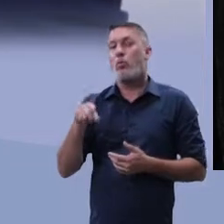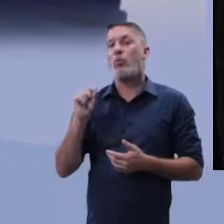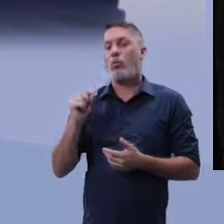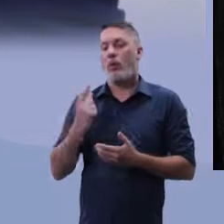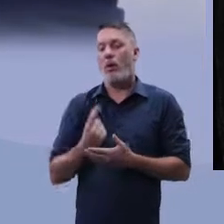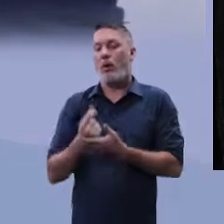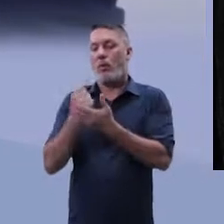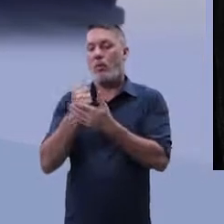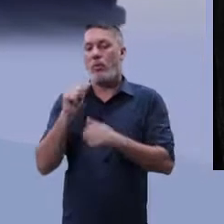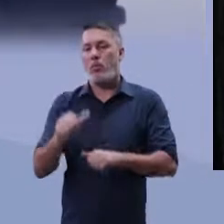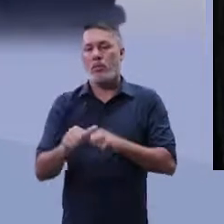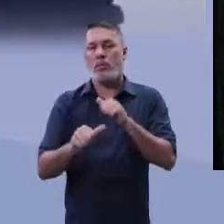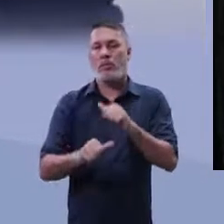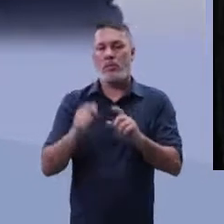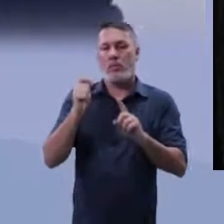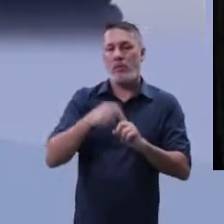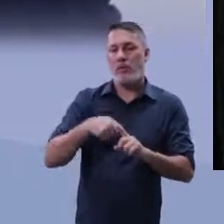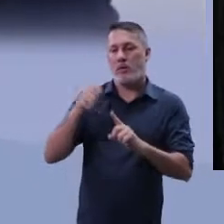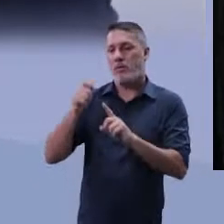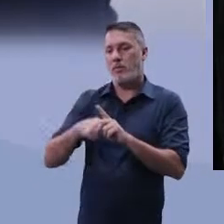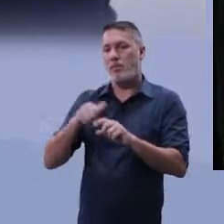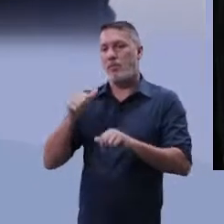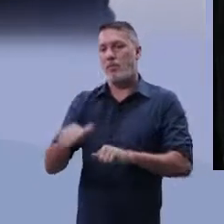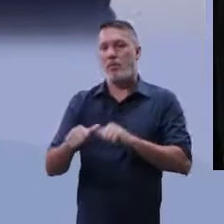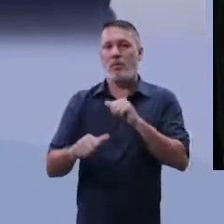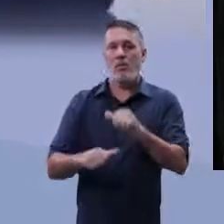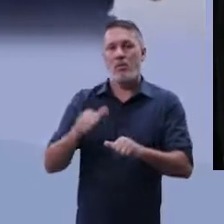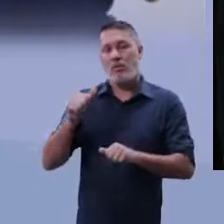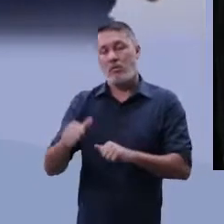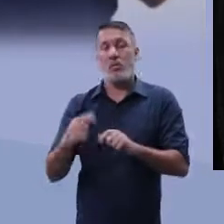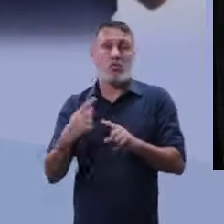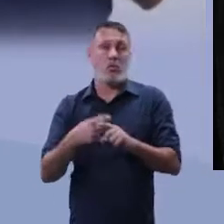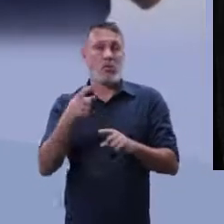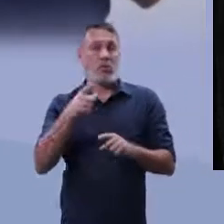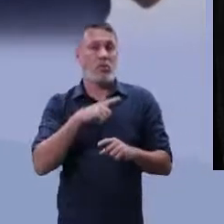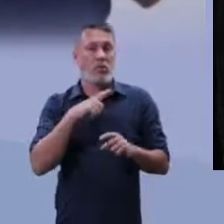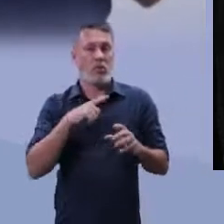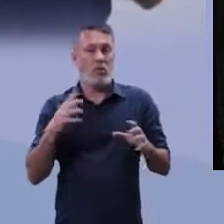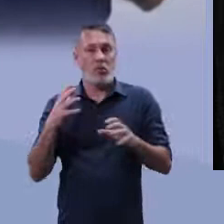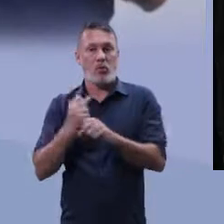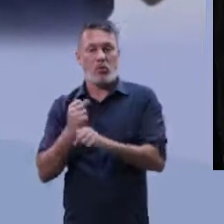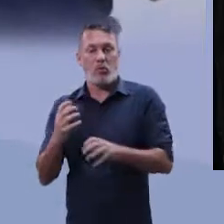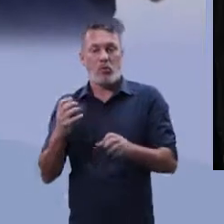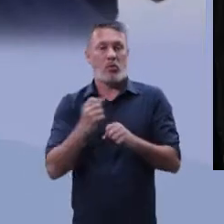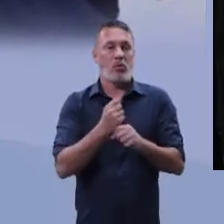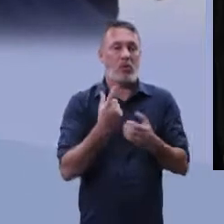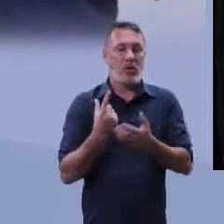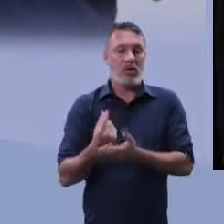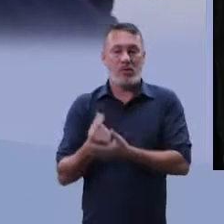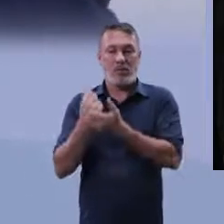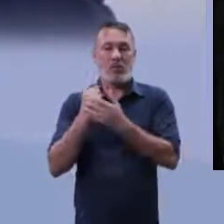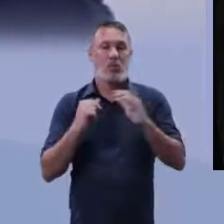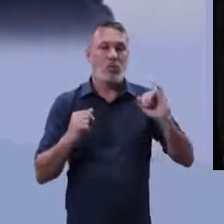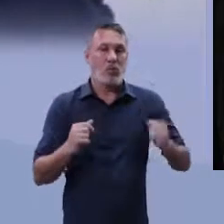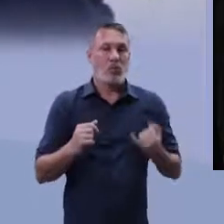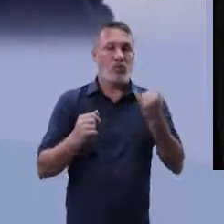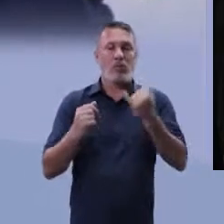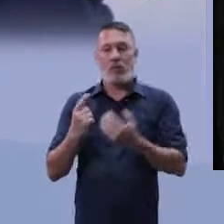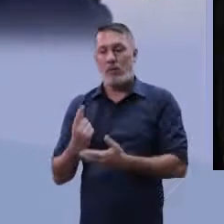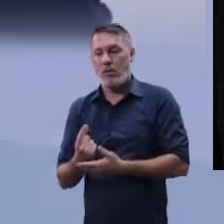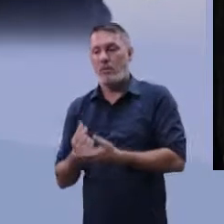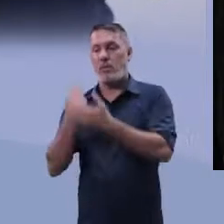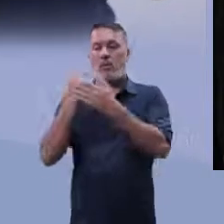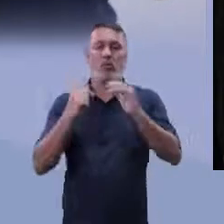juro composto? O capital muda mês a mês. Cada mês o capital é diferente, porque você soma o capital mais o